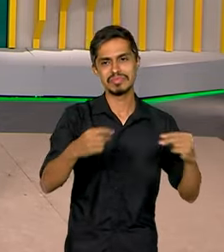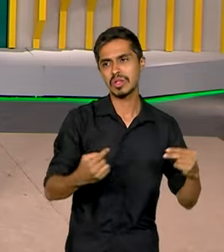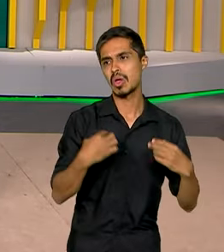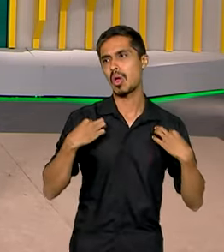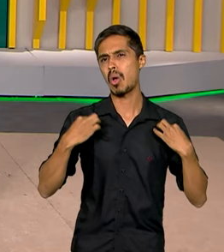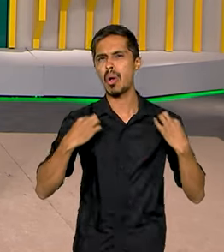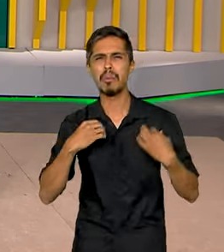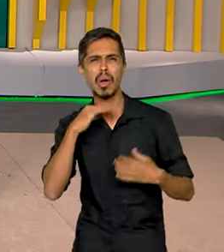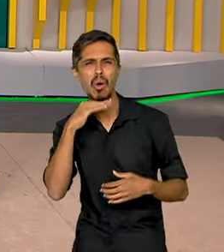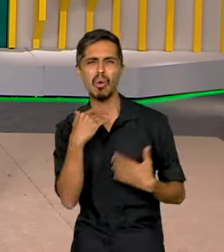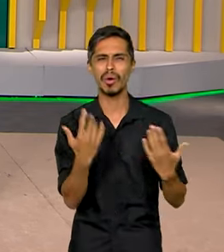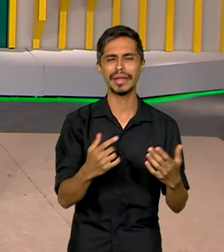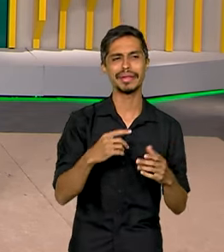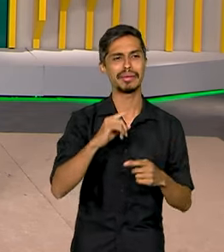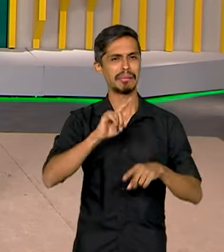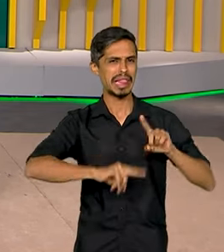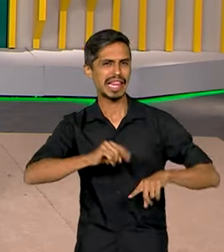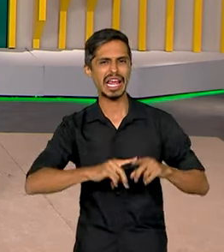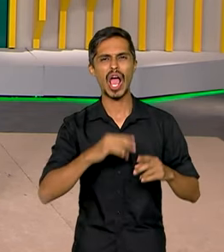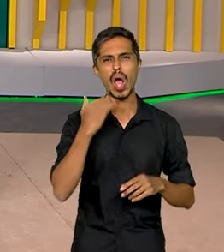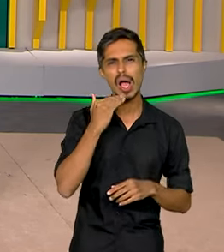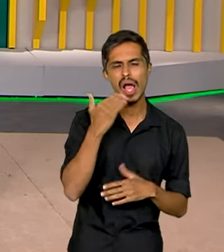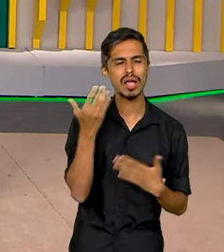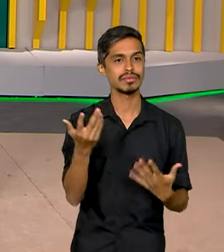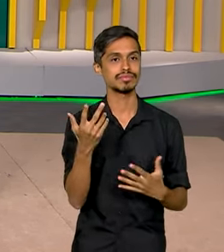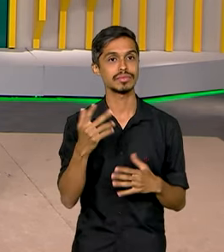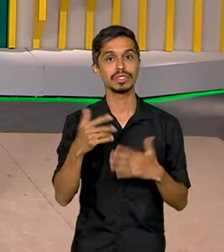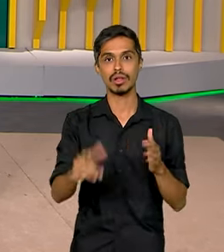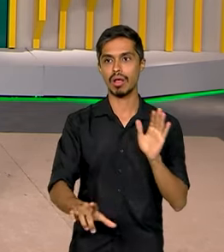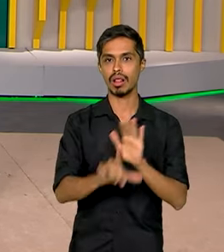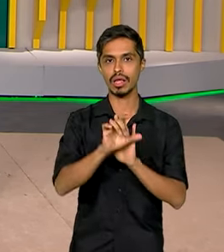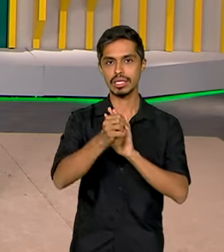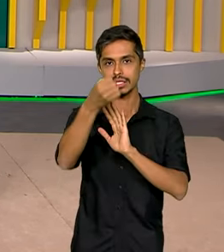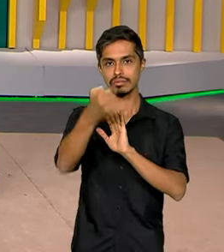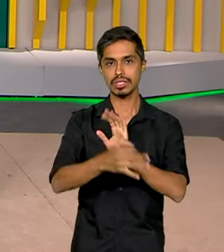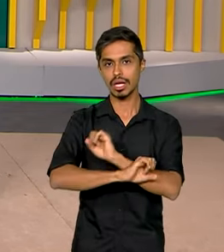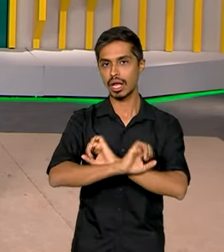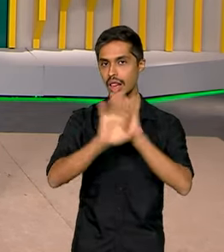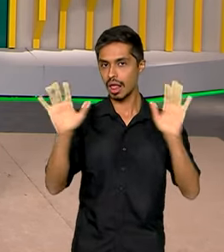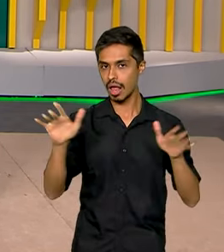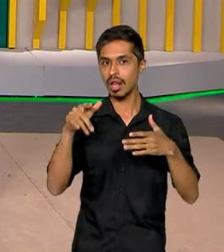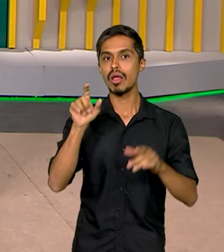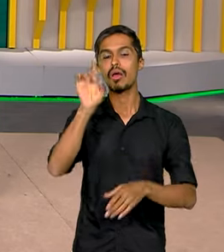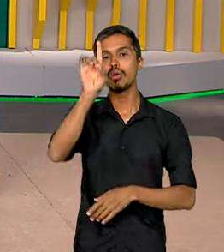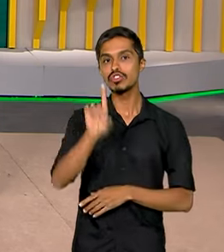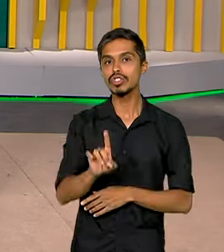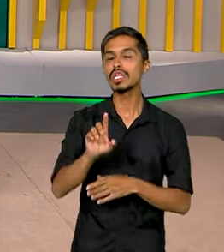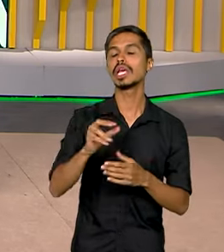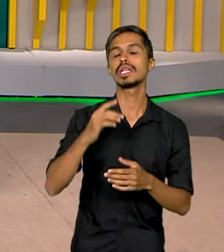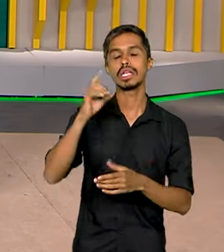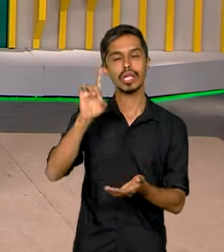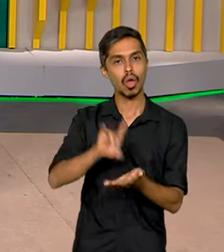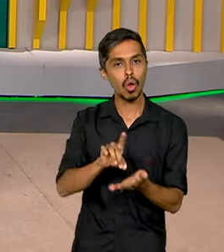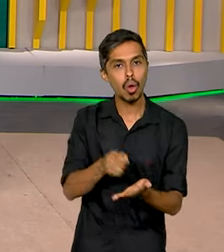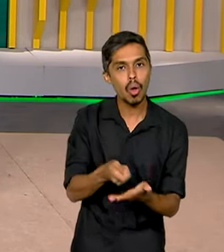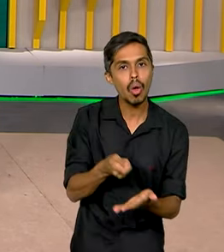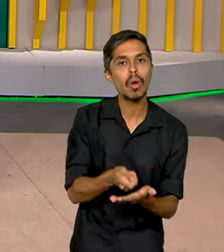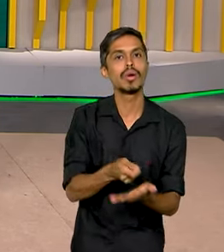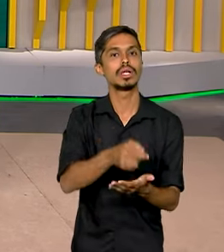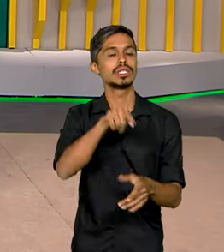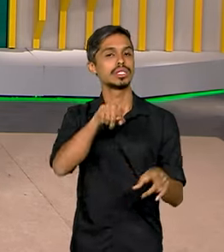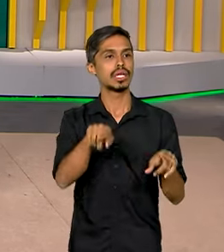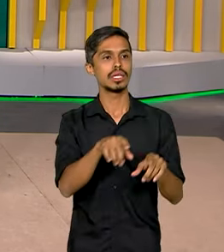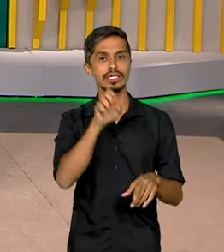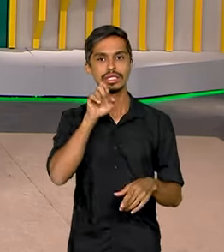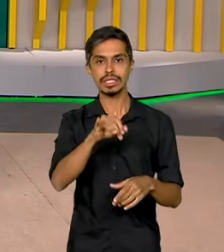não serviu um aparelho que não funcionou e a Lei Deixa claro quais os direitos e deveres tanto de quem vende quanto de